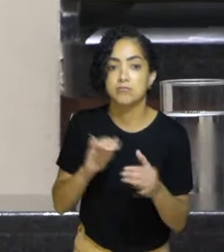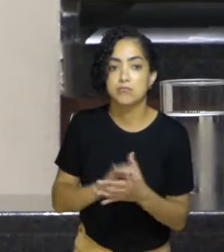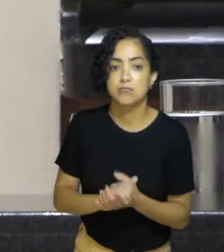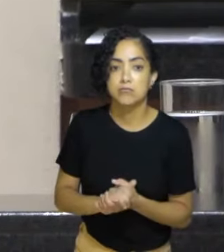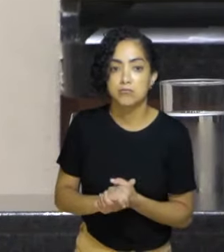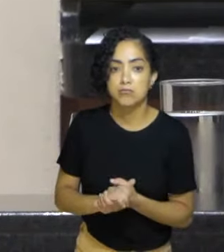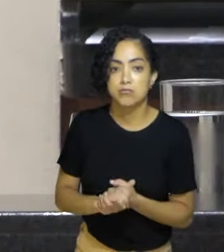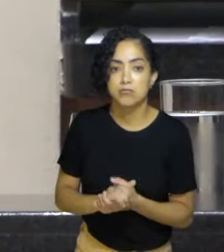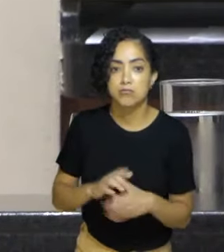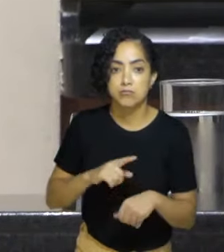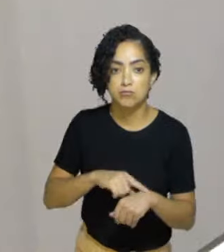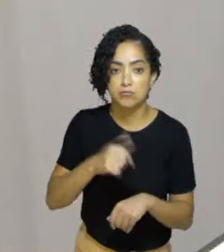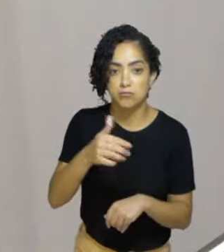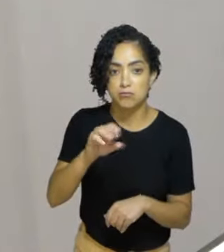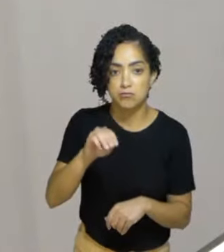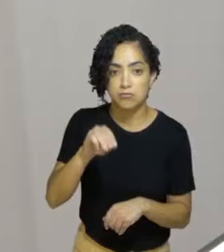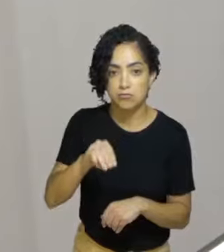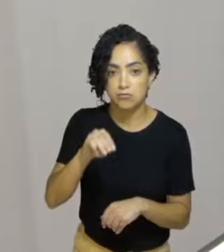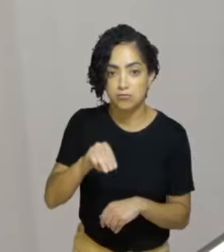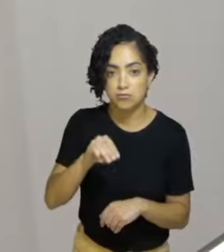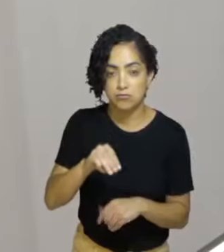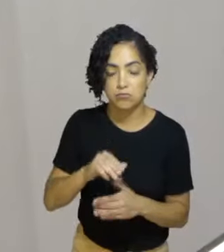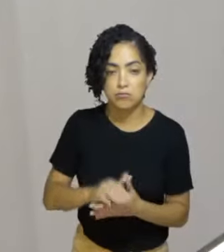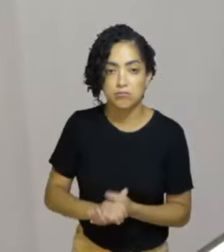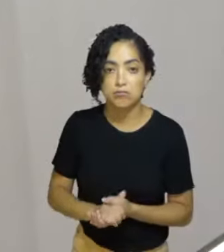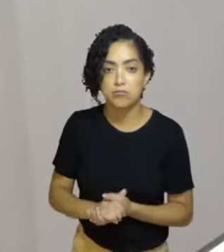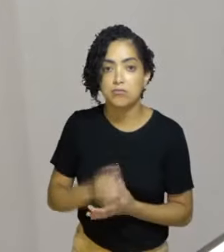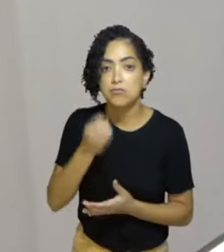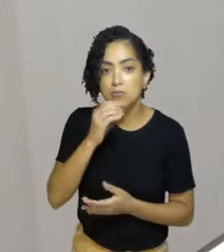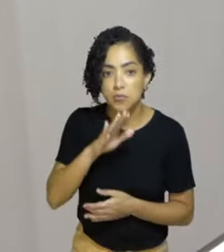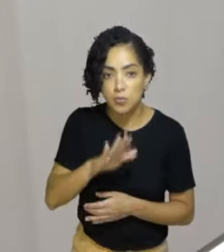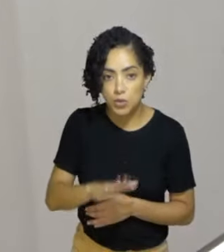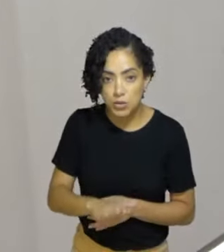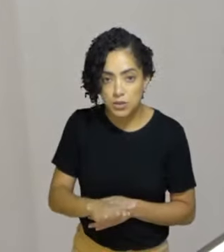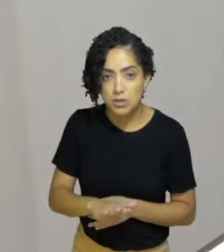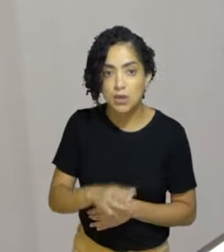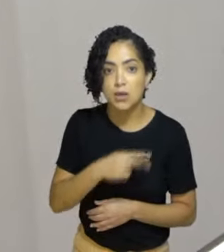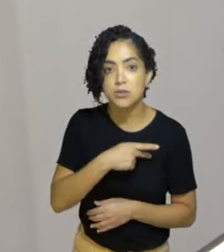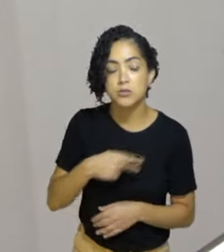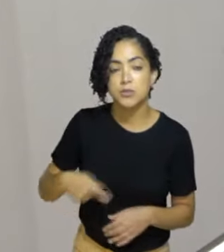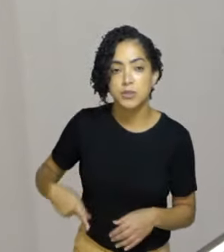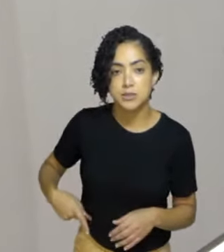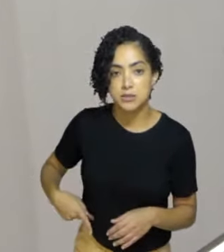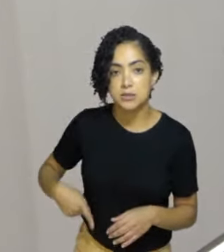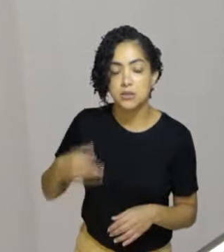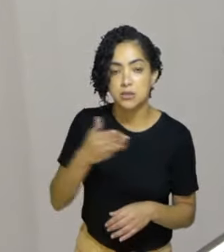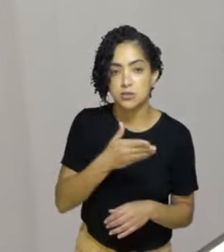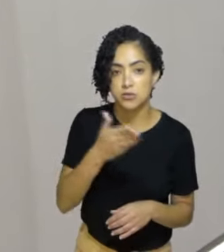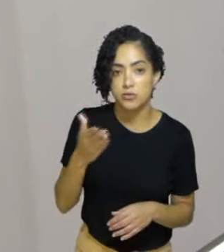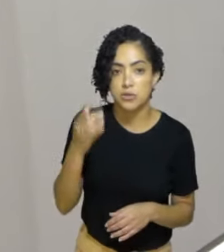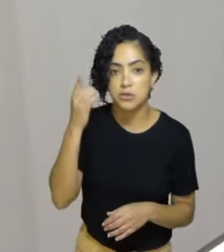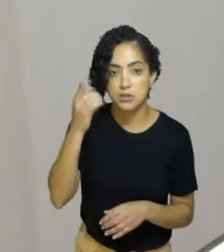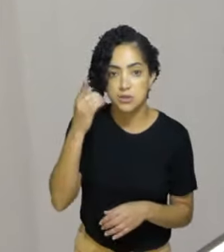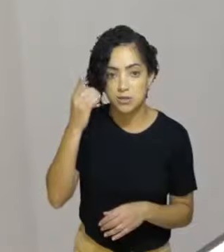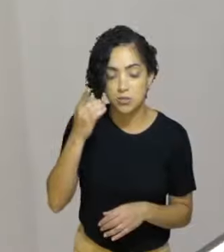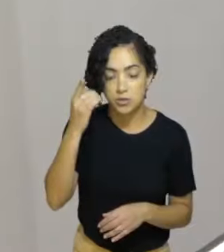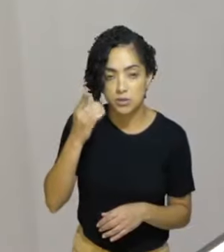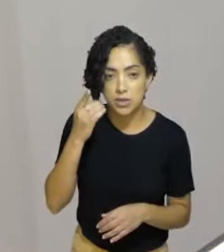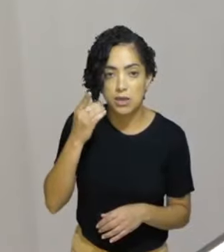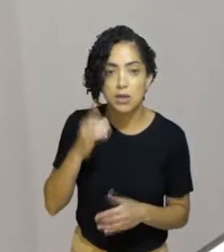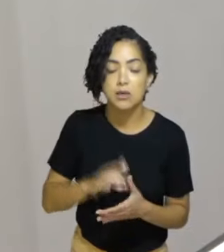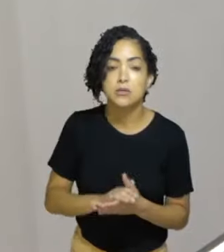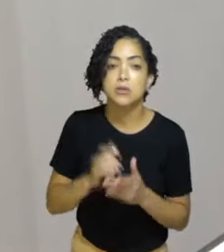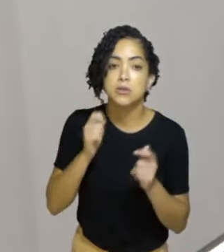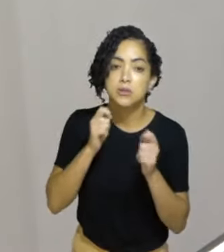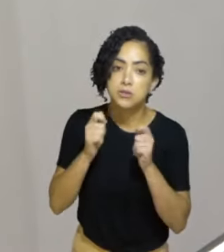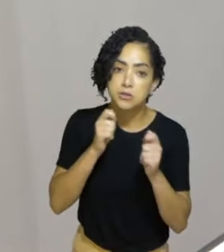até 10 minutos. Boa tarde, presidente. Boa tarde, nobres deputados. Boa tarde às assessorias,